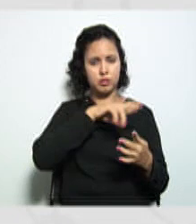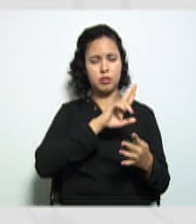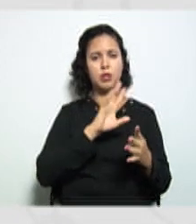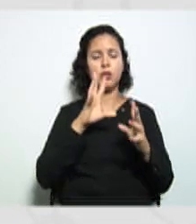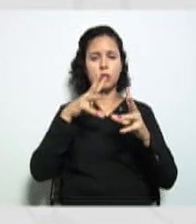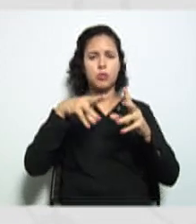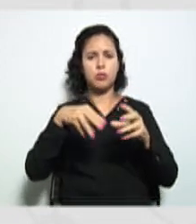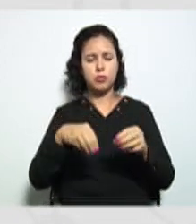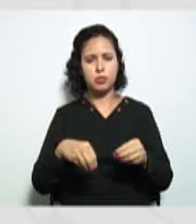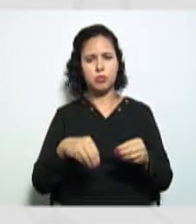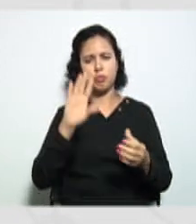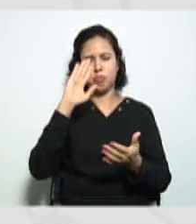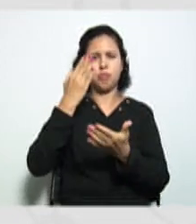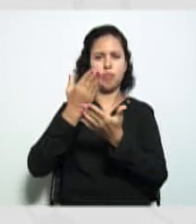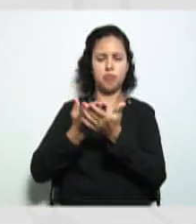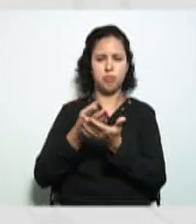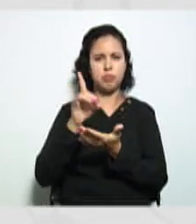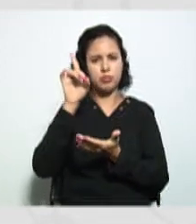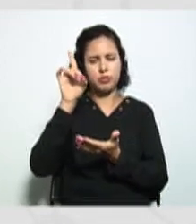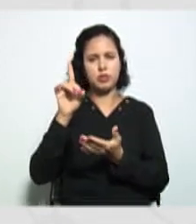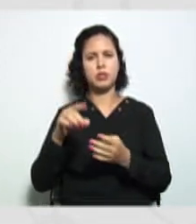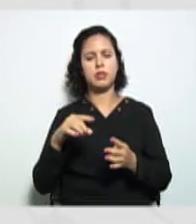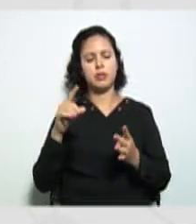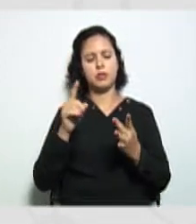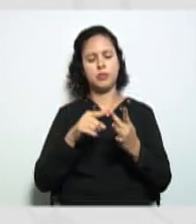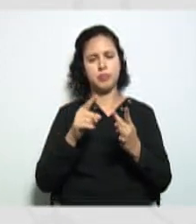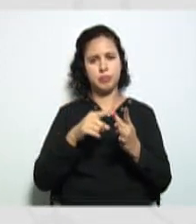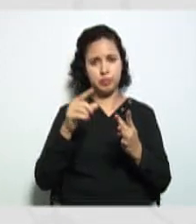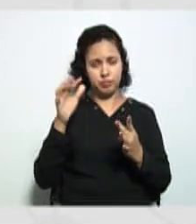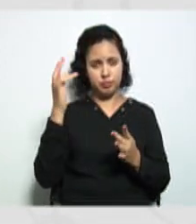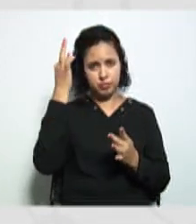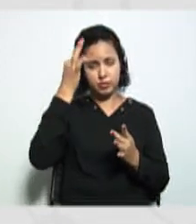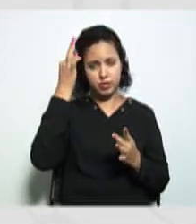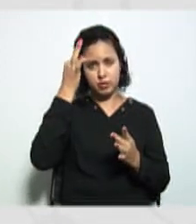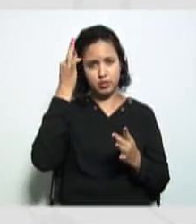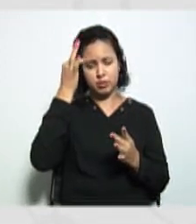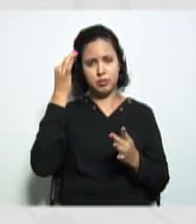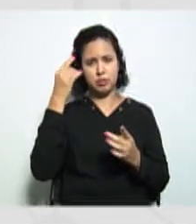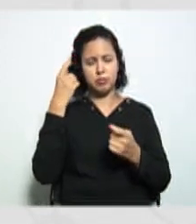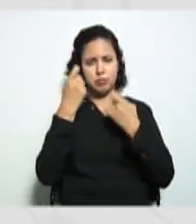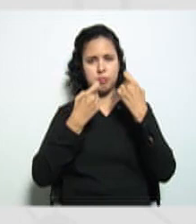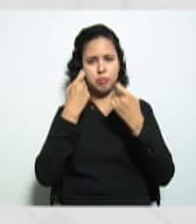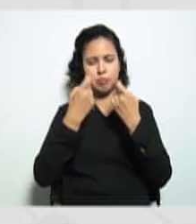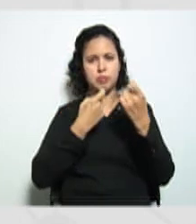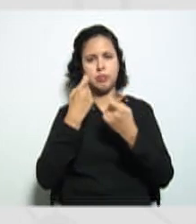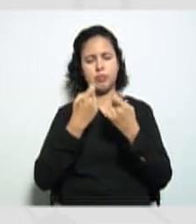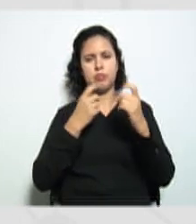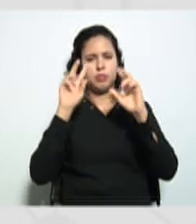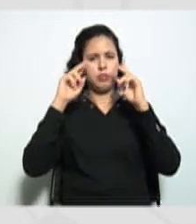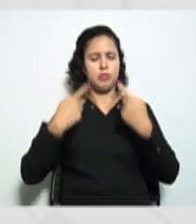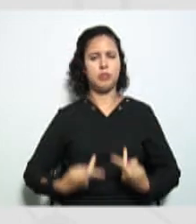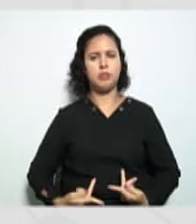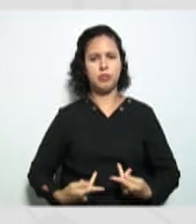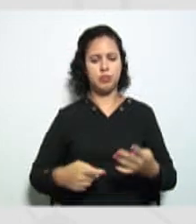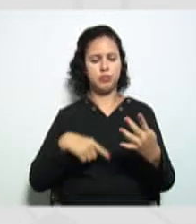relacionado a crer, né? O filosófico se preocupa com as questões humanas. Nós temos ainda o